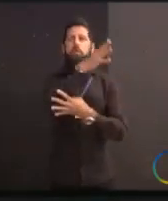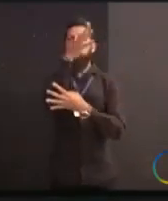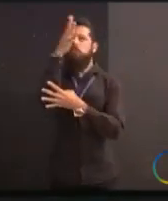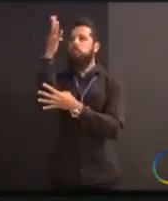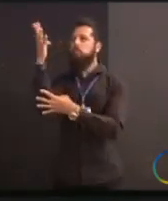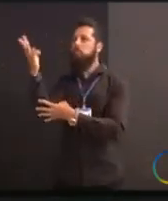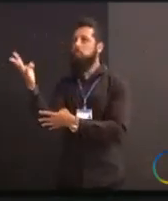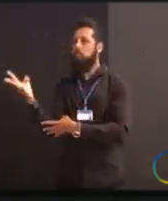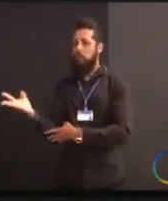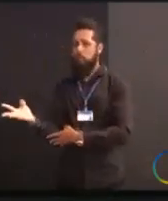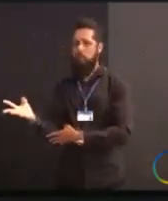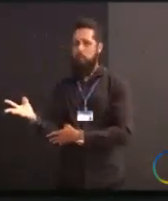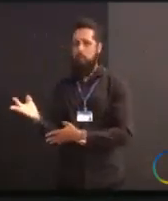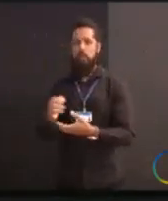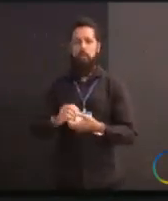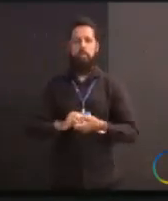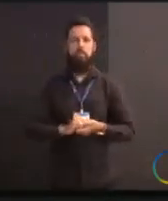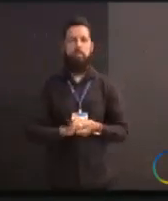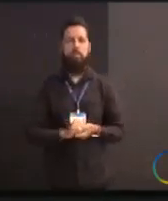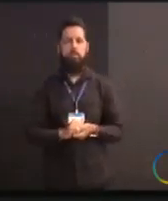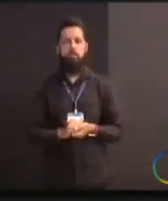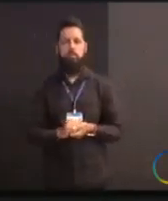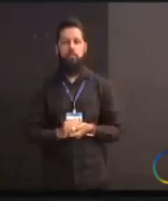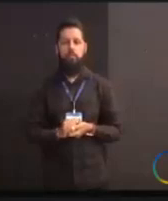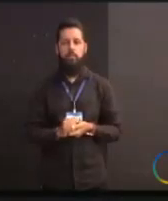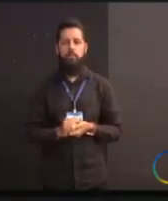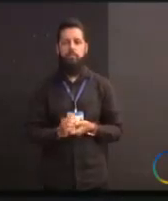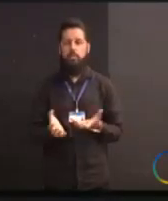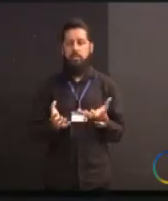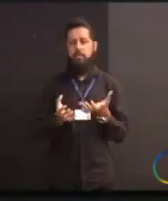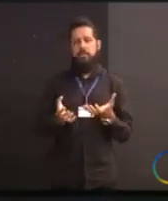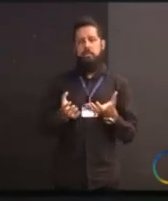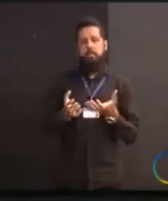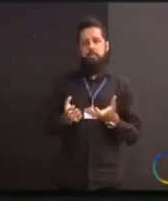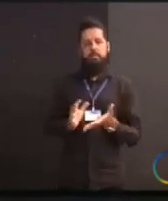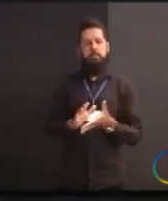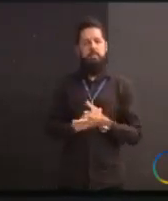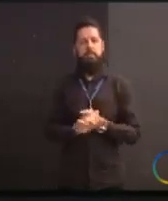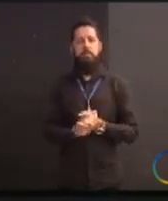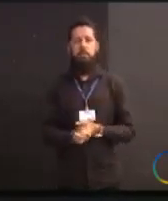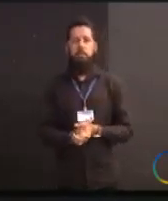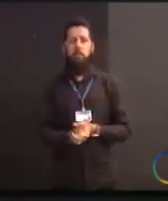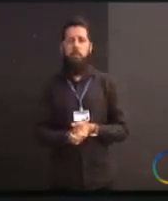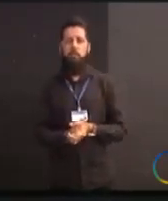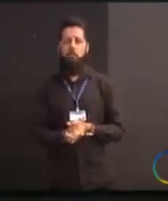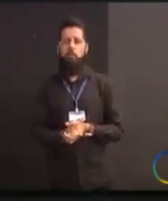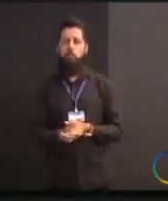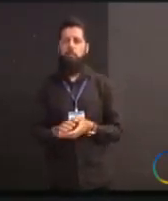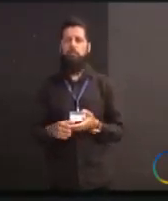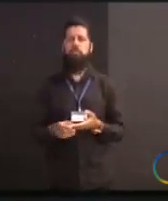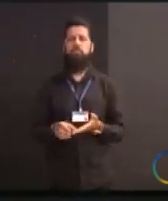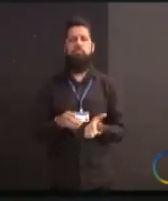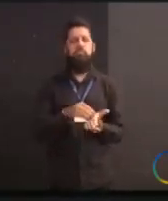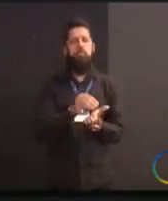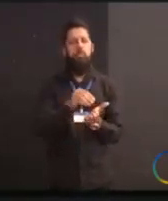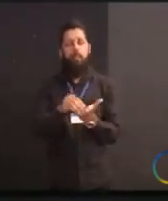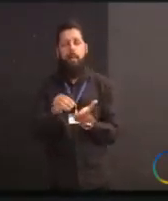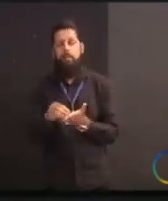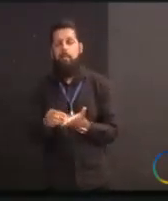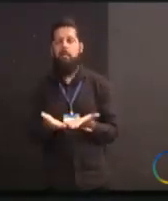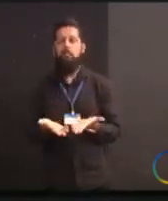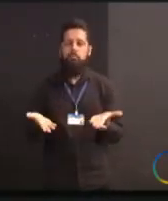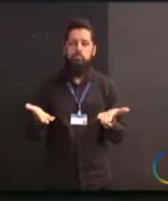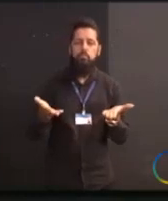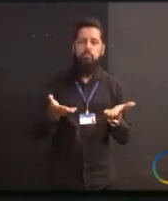o musical que nós passamos lá na cidade de Pedro Leopoldo, falando sobre esse momento